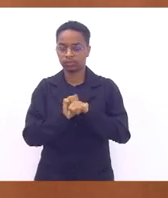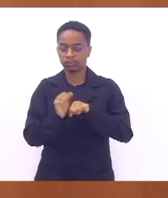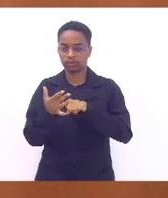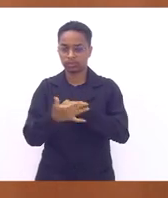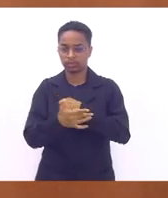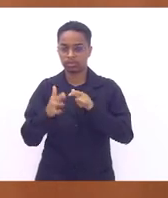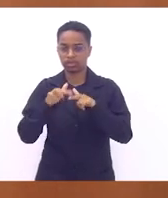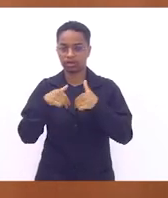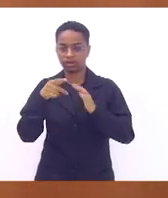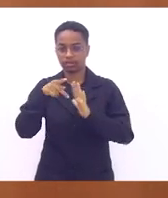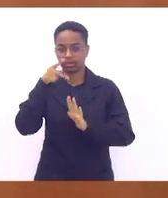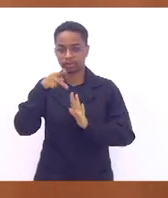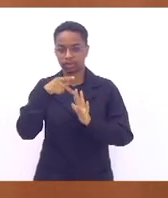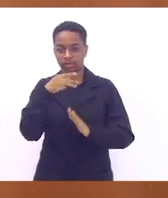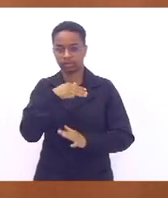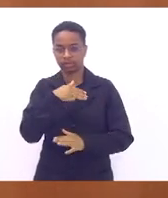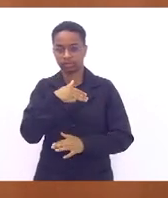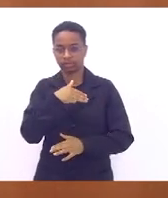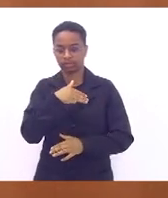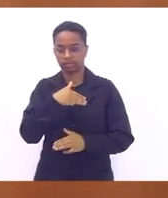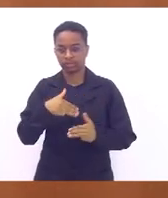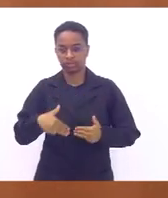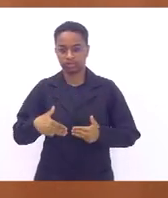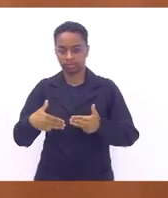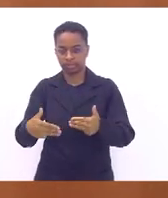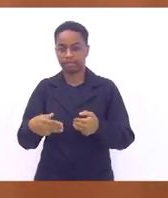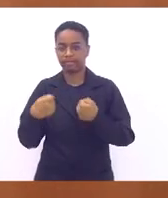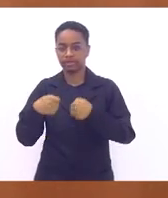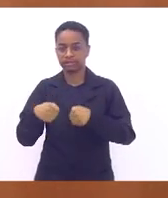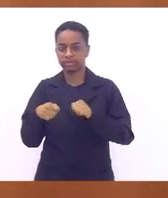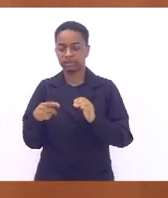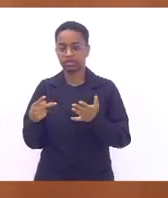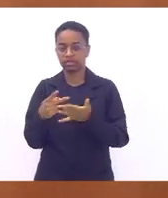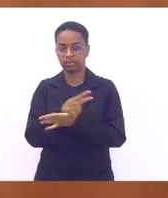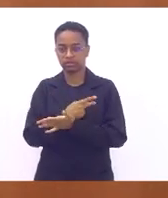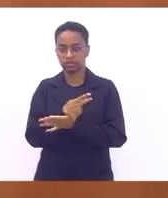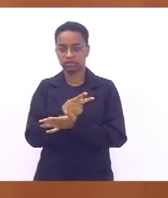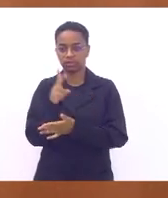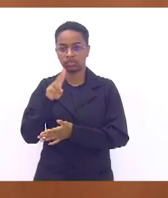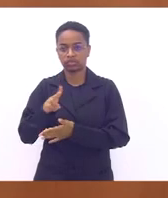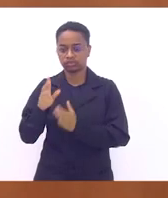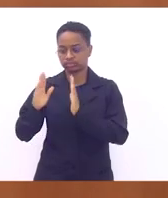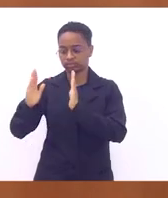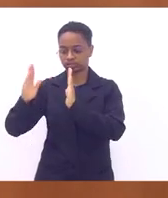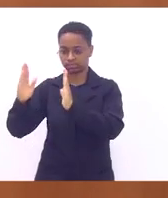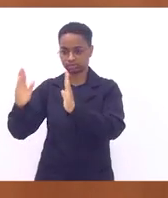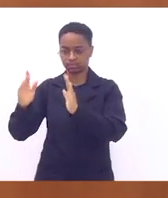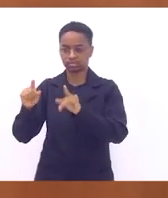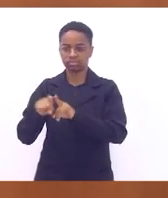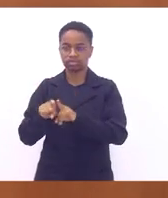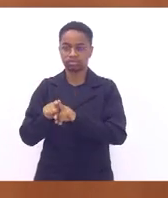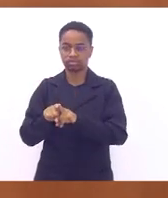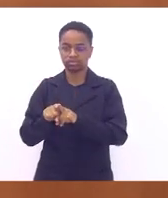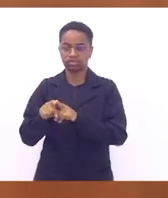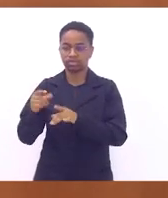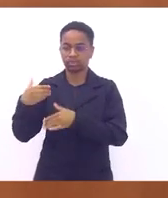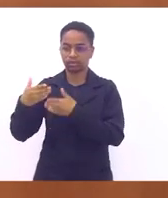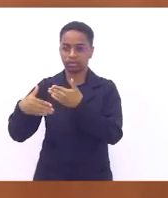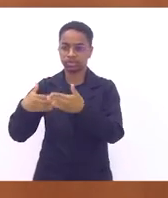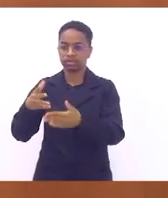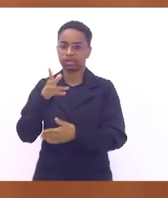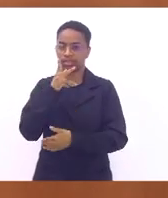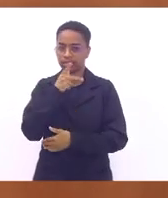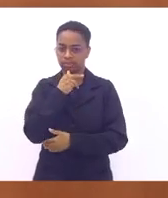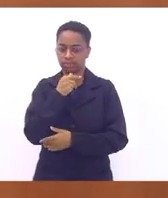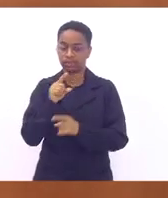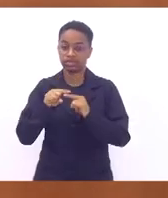portaria ministerial, que exigia que a baciloscopia fosse feita com cabine. Esse processo foi tão longo que